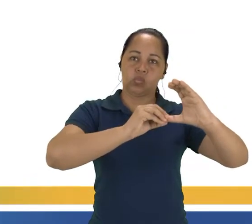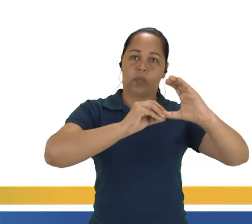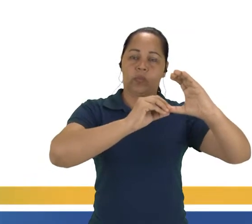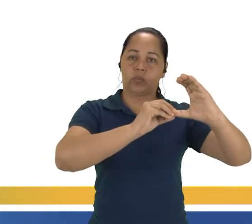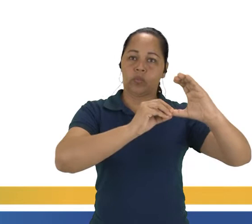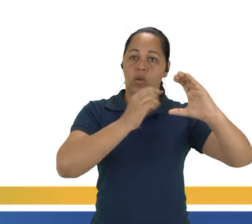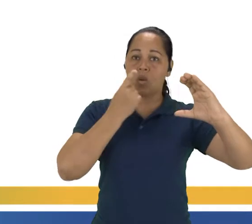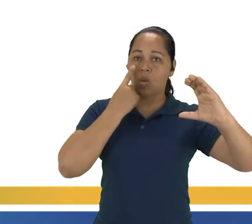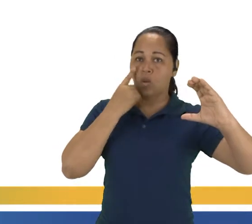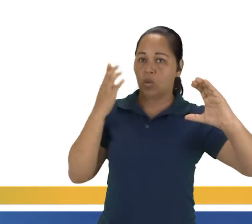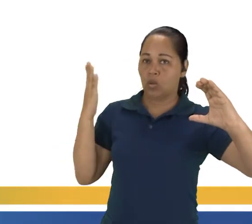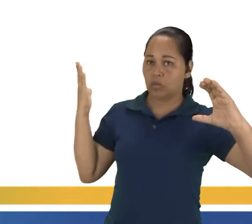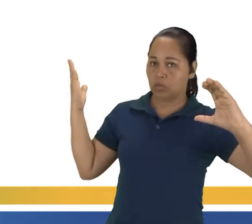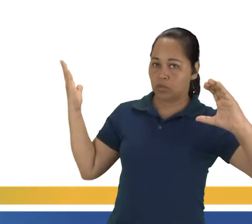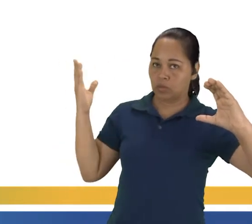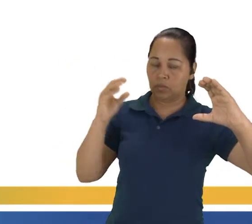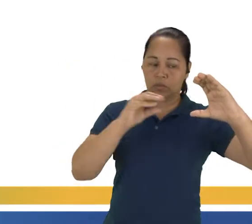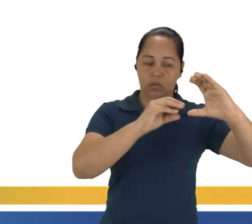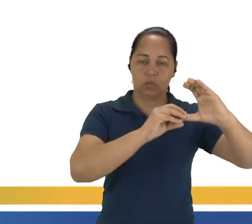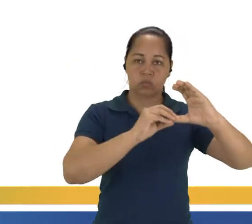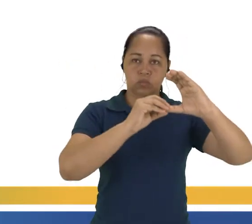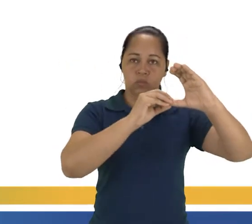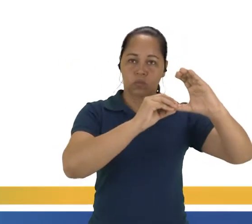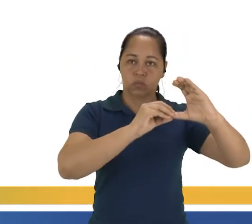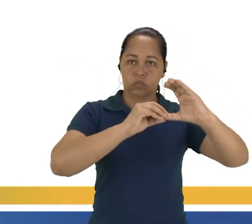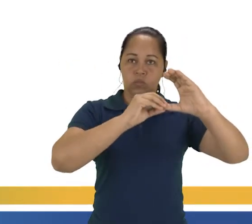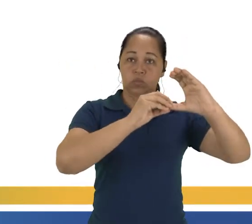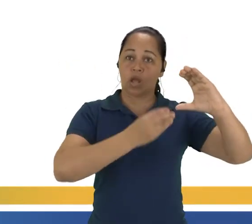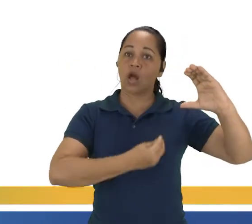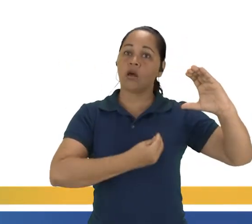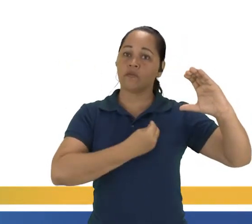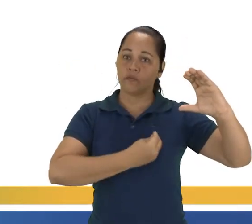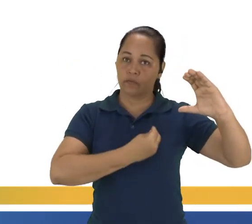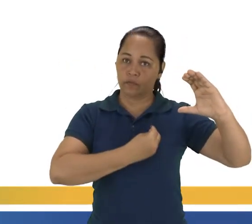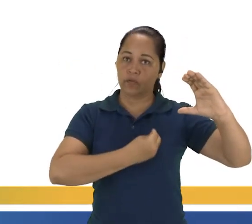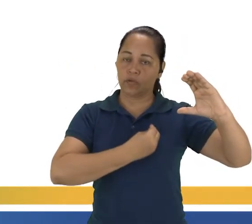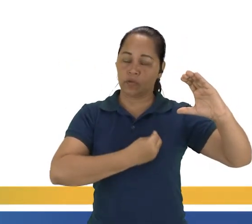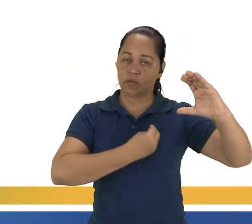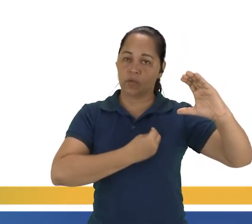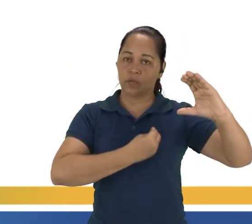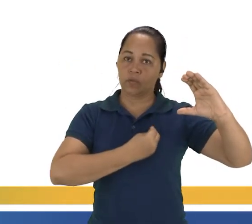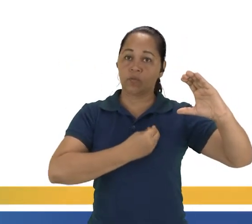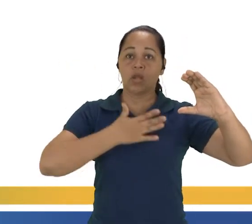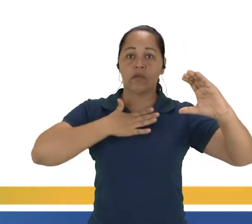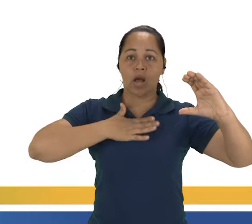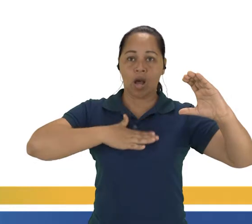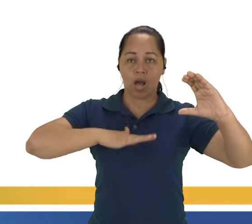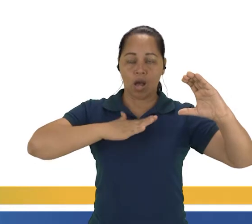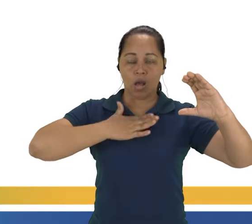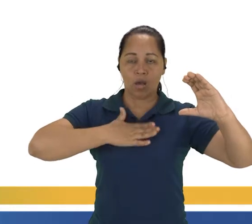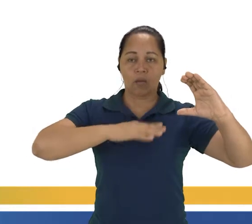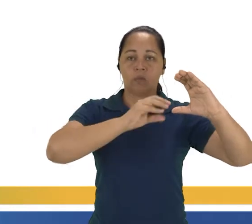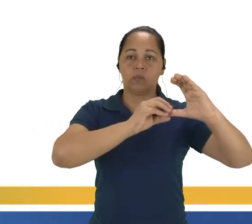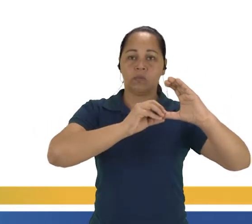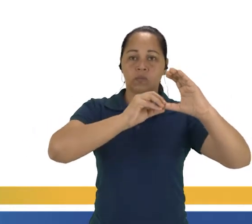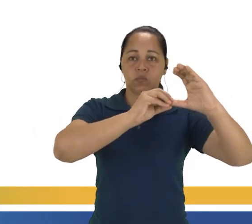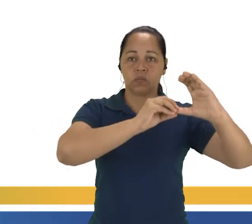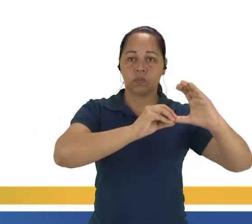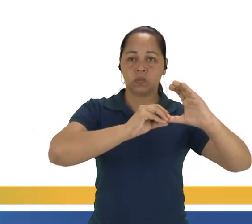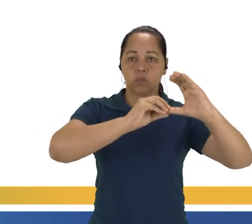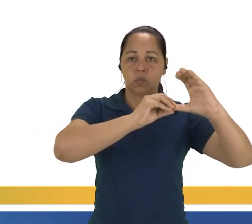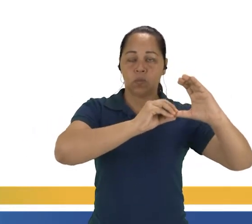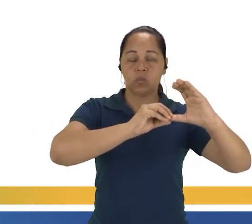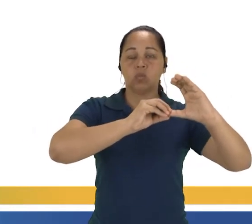A maior parte da vida da célula, ela vai estar em intérfase, ela vai estar em repouso, né? Apenas